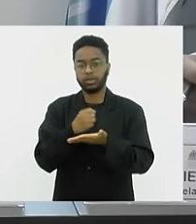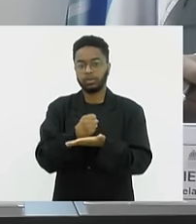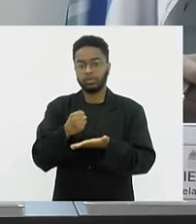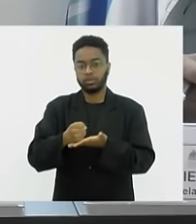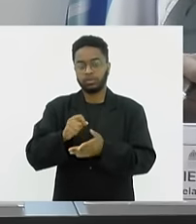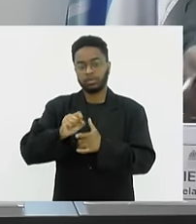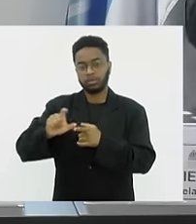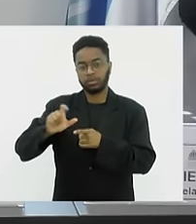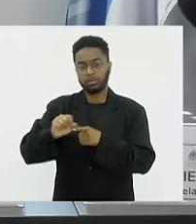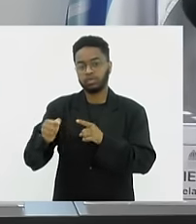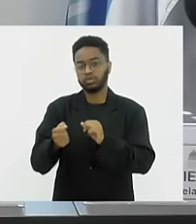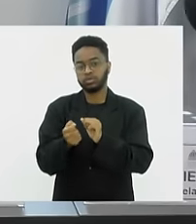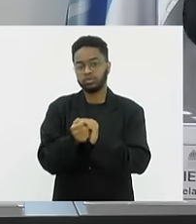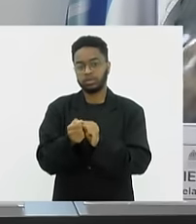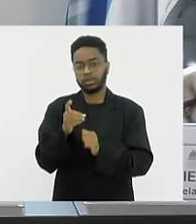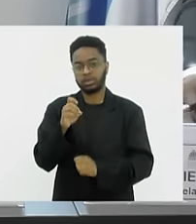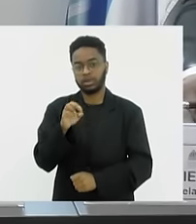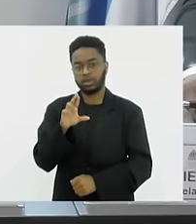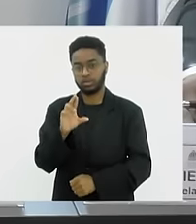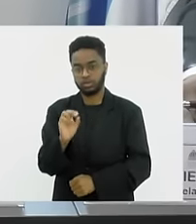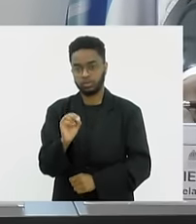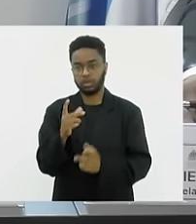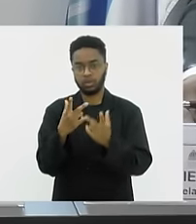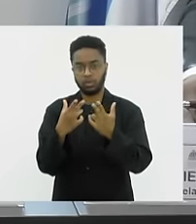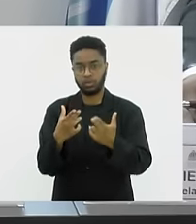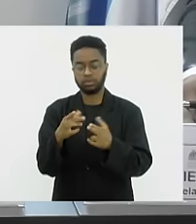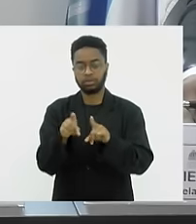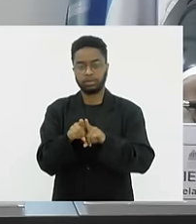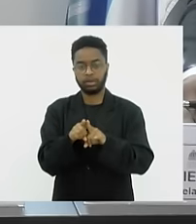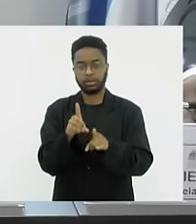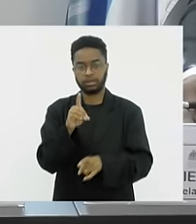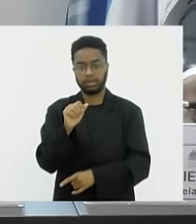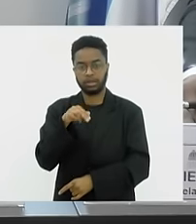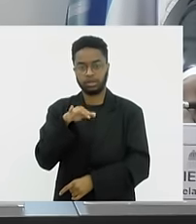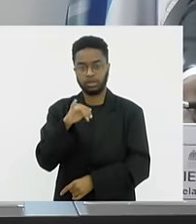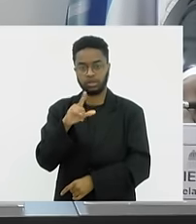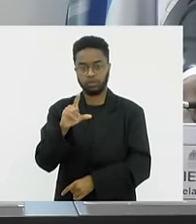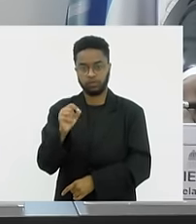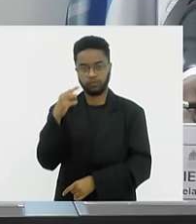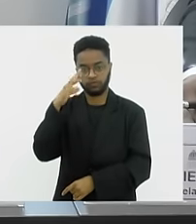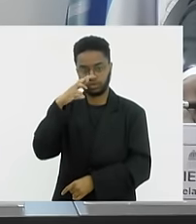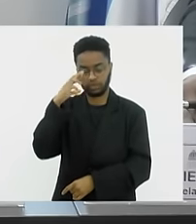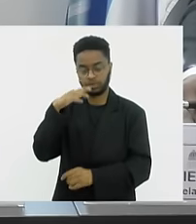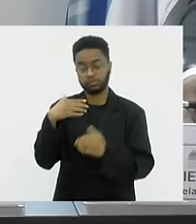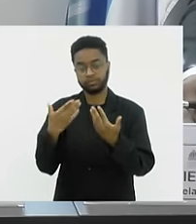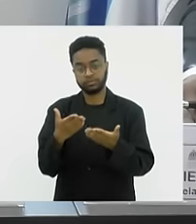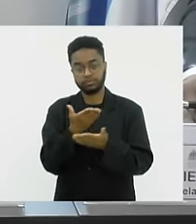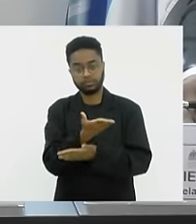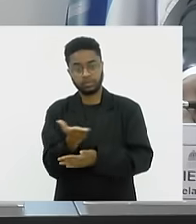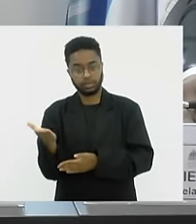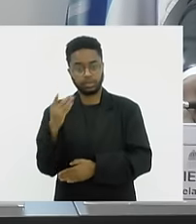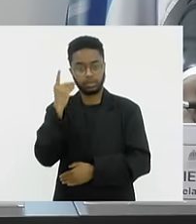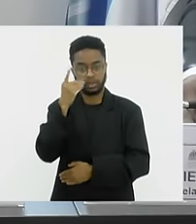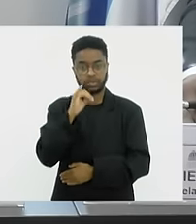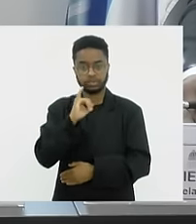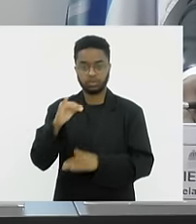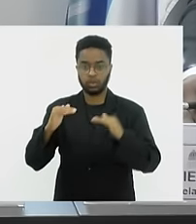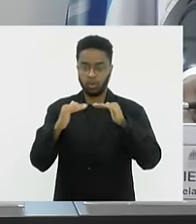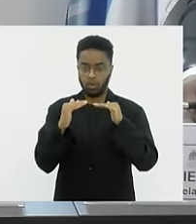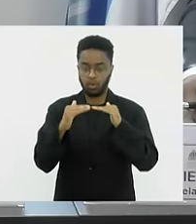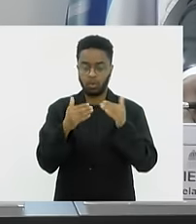carro com o Detro, bem como do senhor Danilo, fiscal. Senhores deputados que aprovam